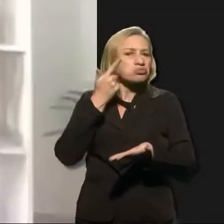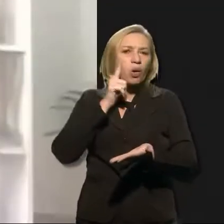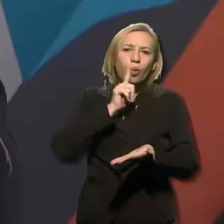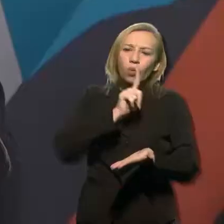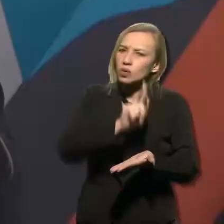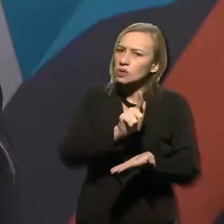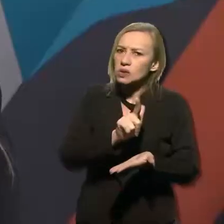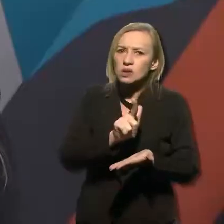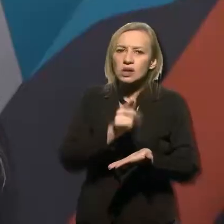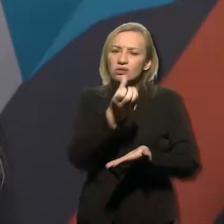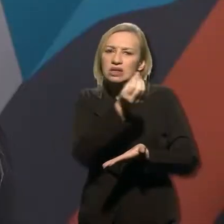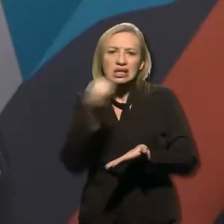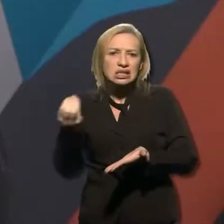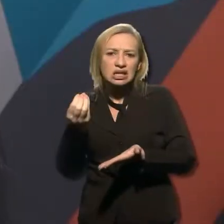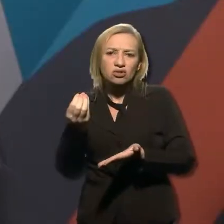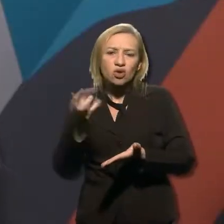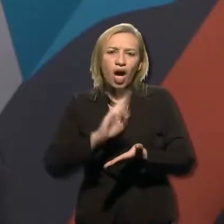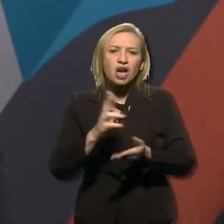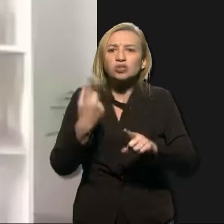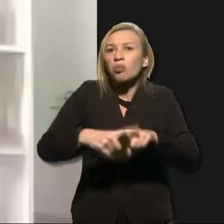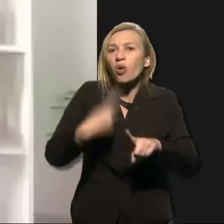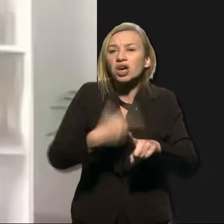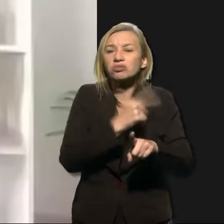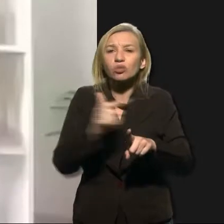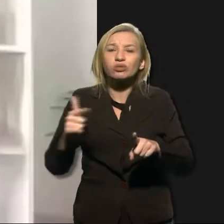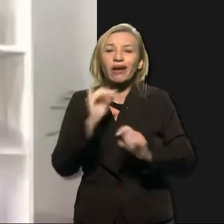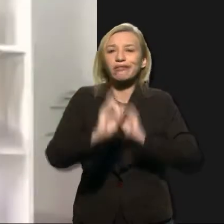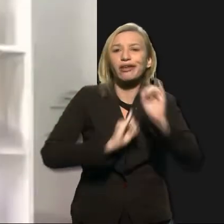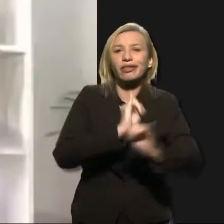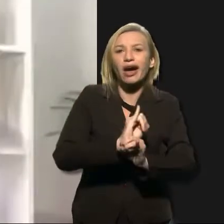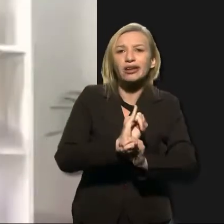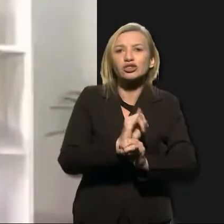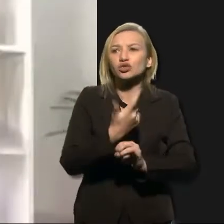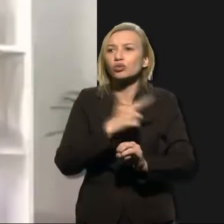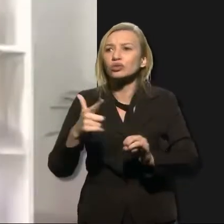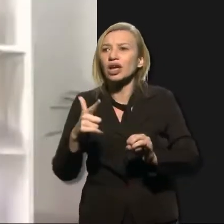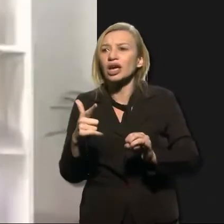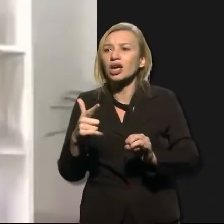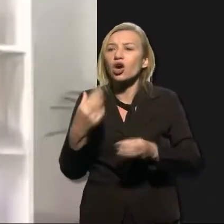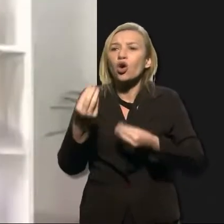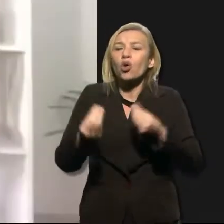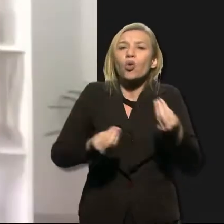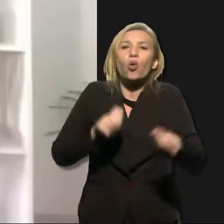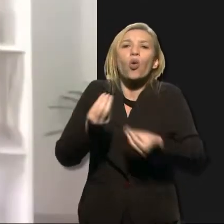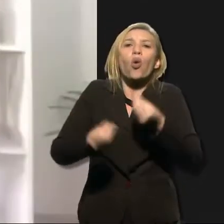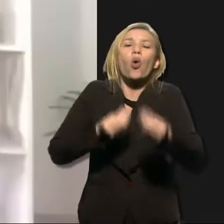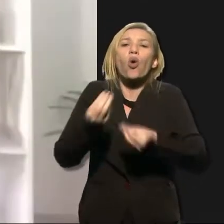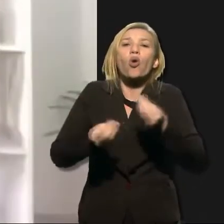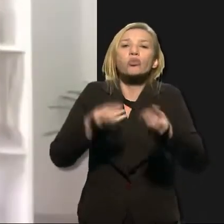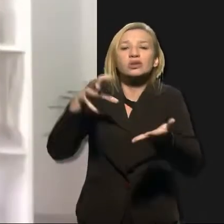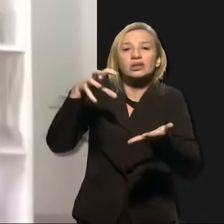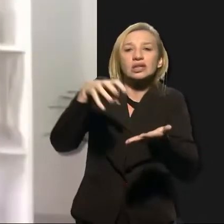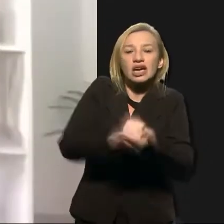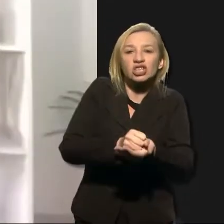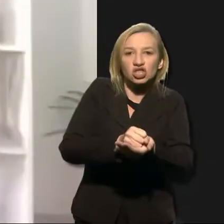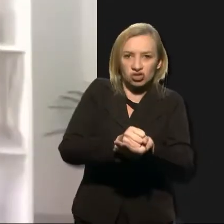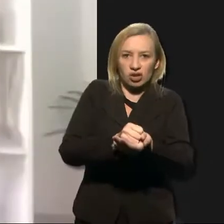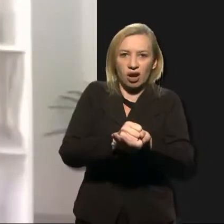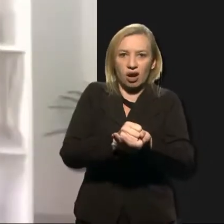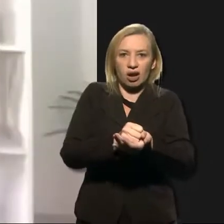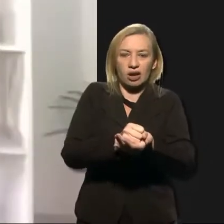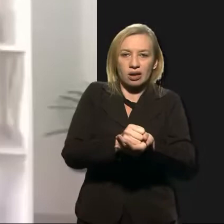sequer conseguiram a renda básica de R$ 600 porque não tem internet, não tem meios de